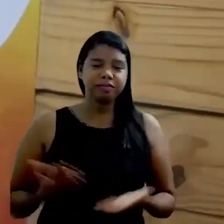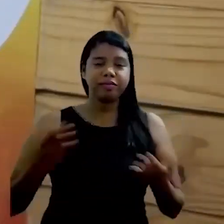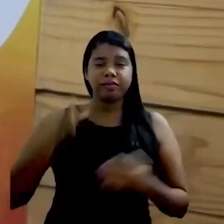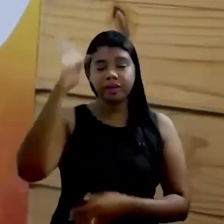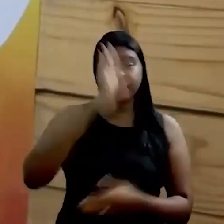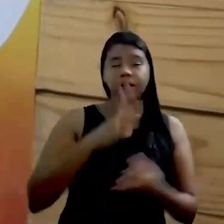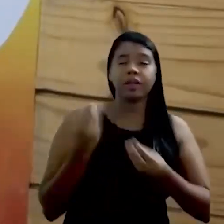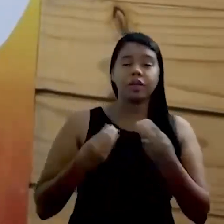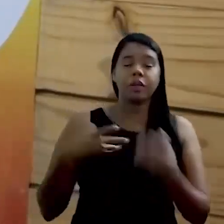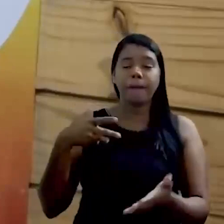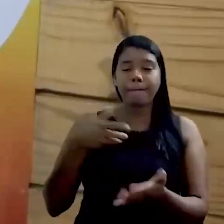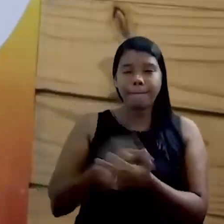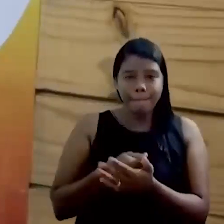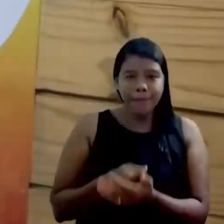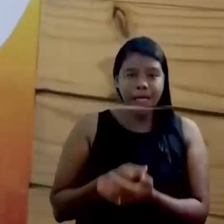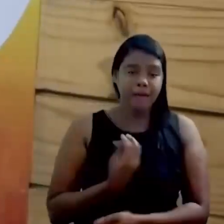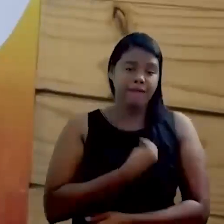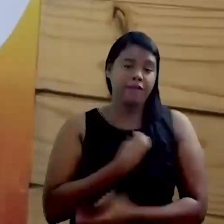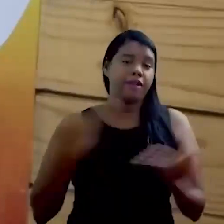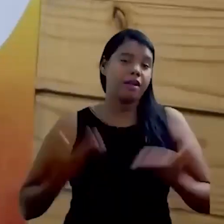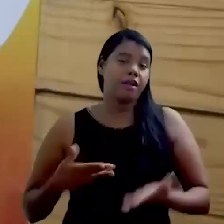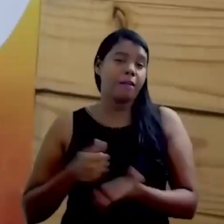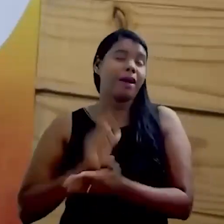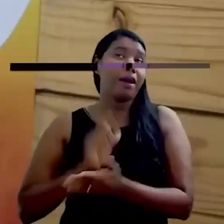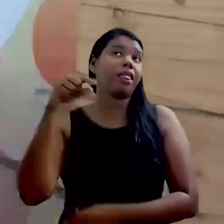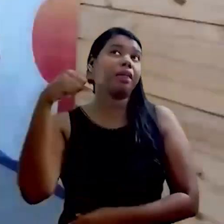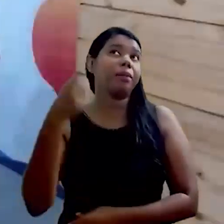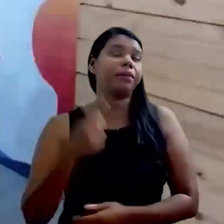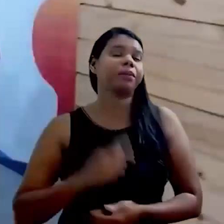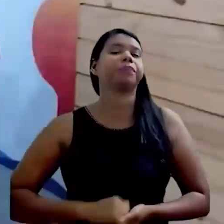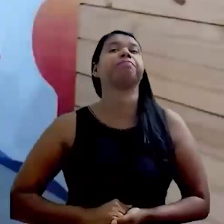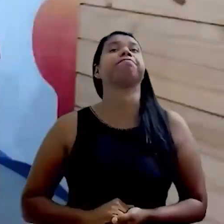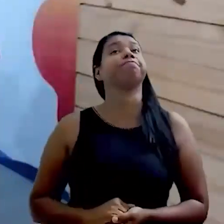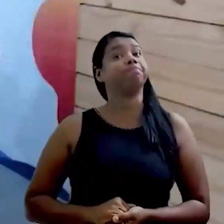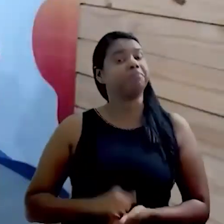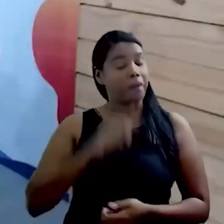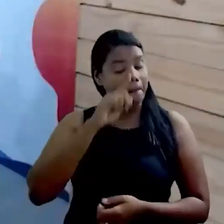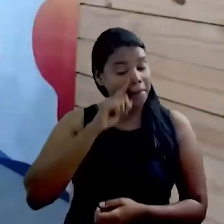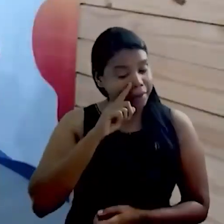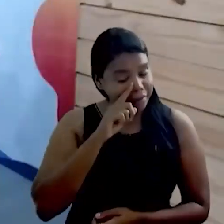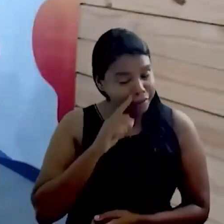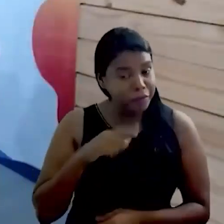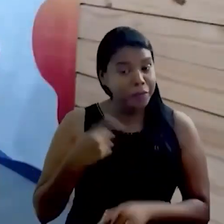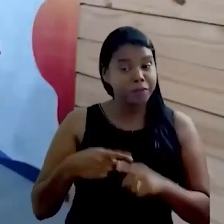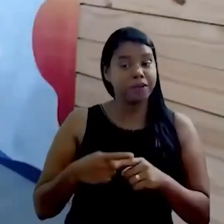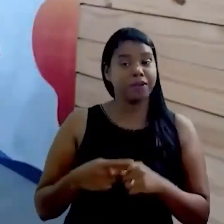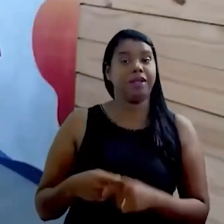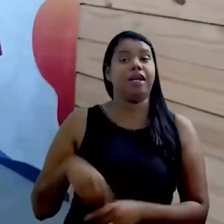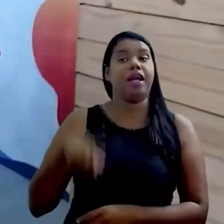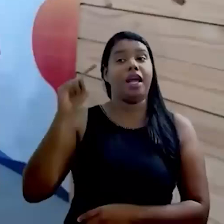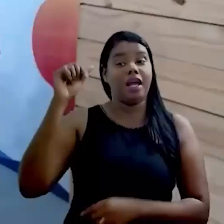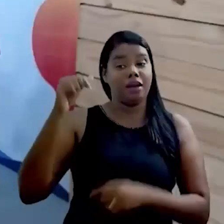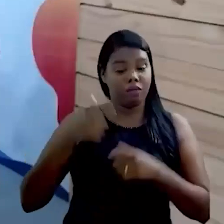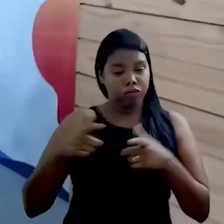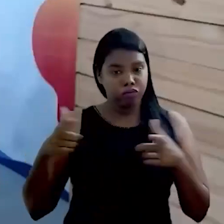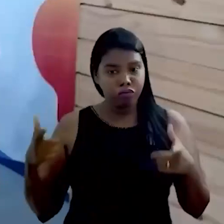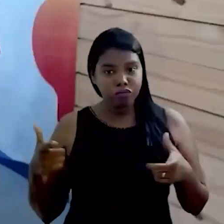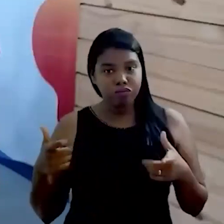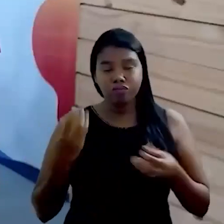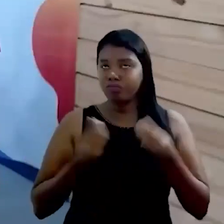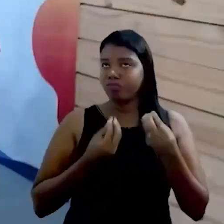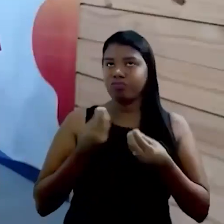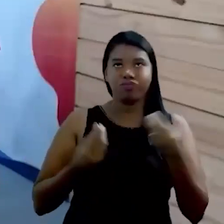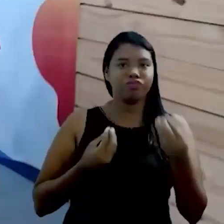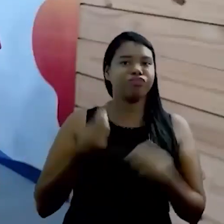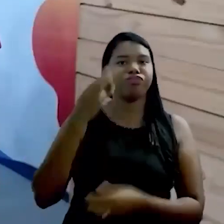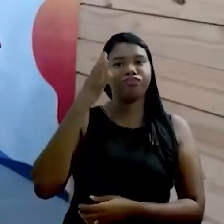a forma de pagamento. Viver agora, pagar depois. Isso é perigosíssimo, tá, gente? E aí a gente tem que ter muito cuidado, né? Porque senão